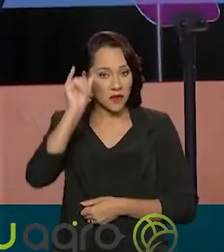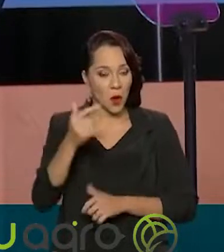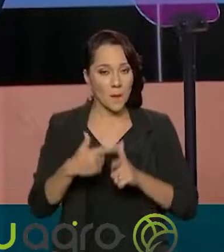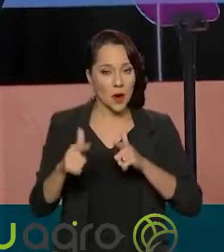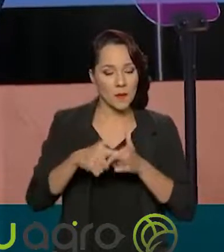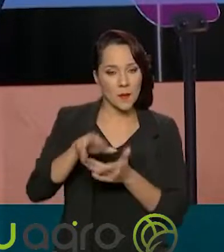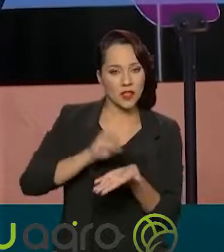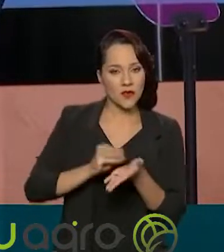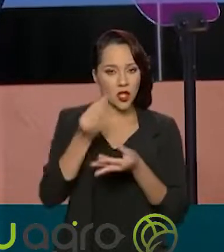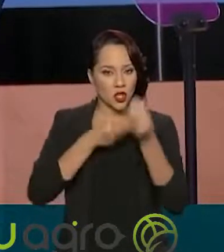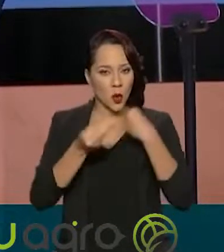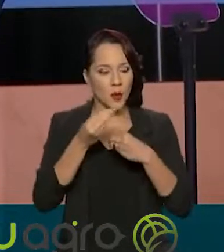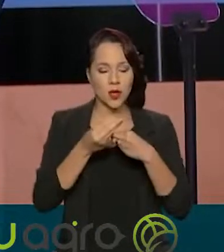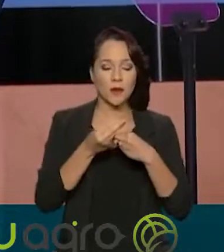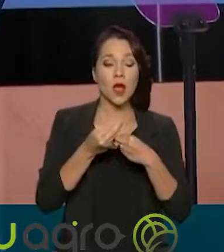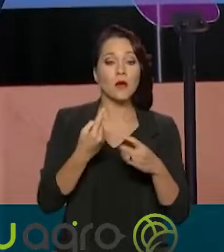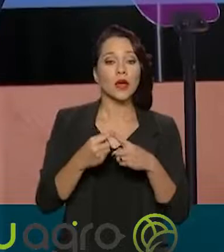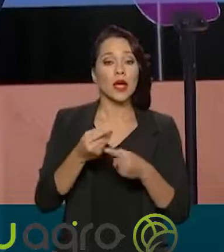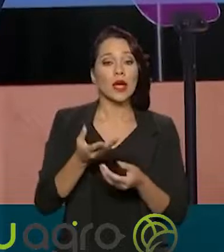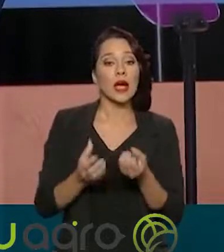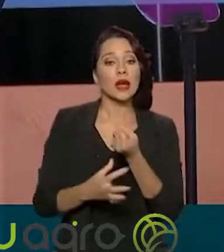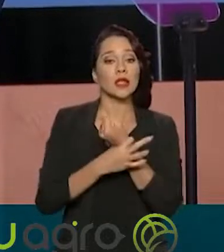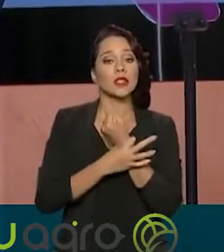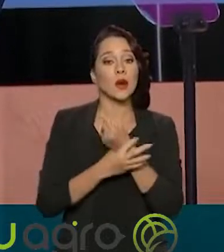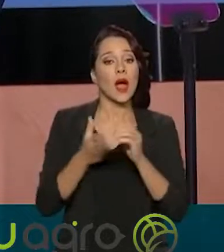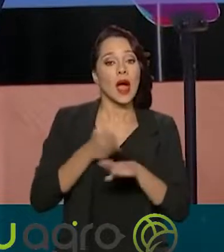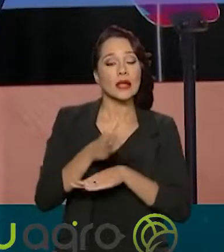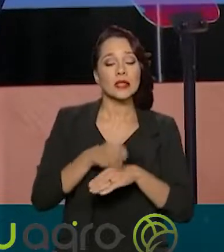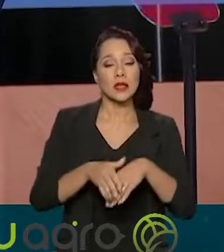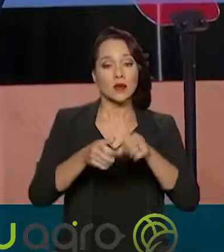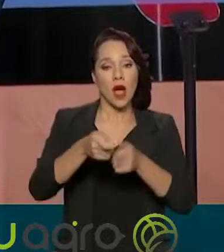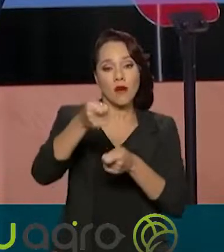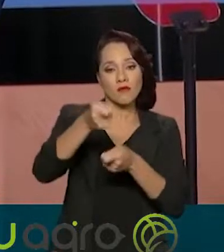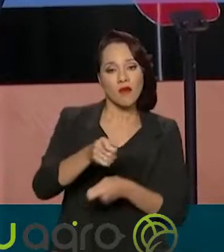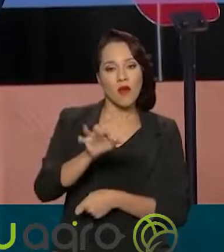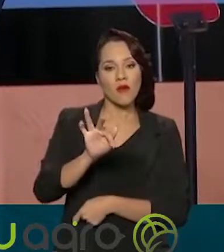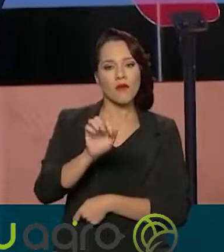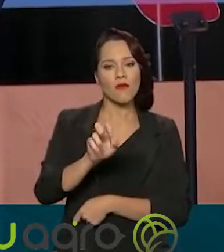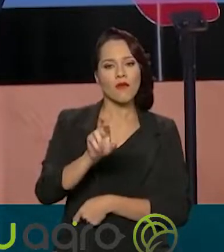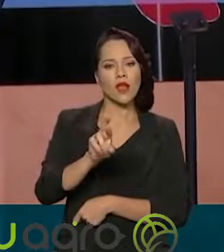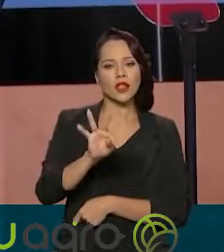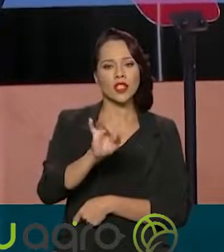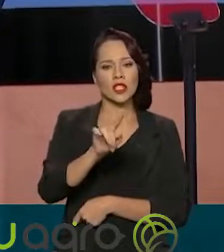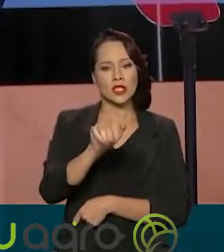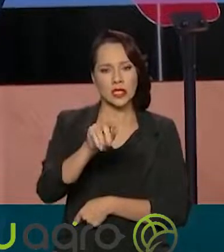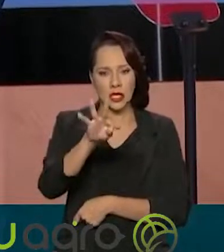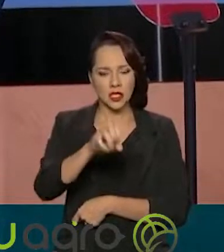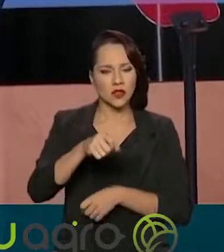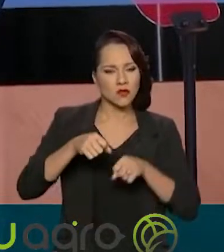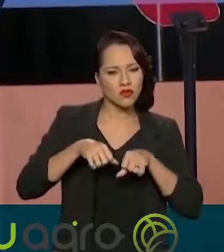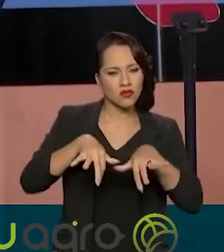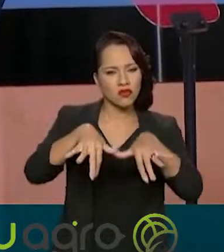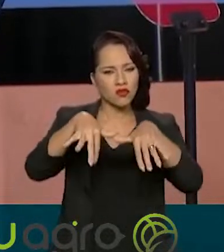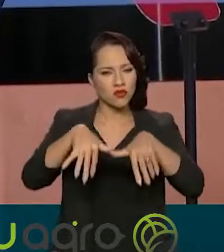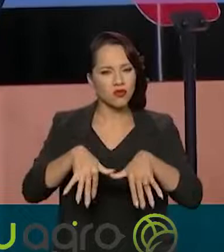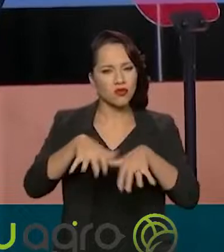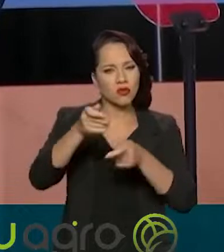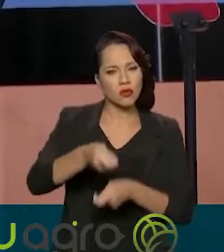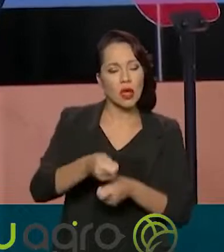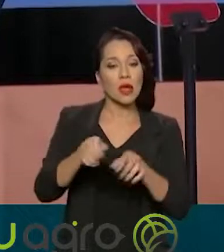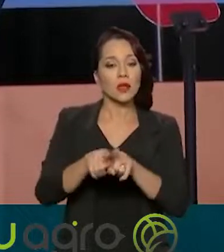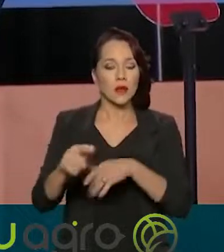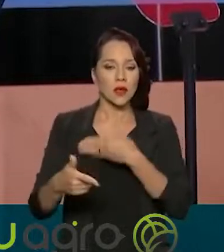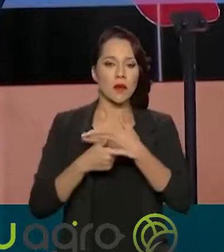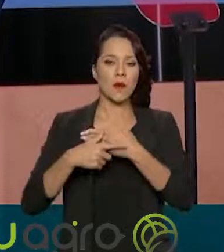alimentar ao garantir acesso a fertilizantes, mas também desempenhou um papel de liderança